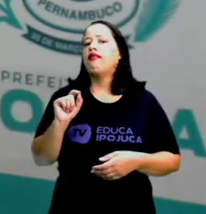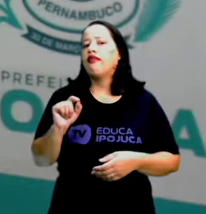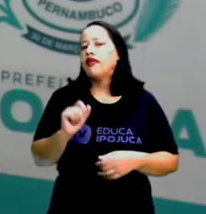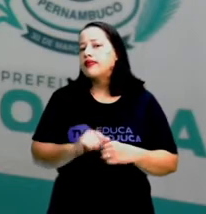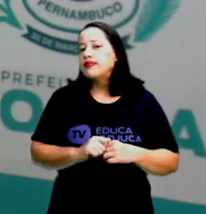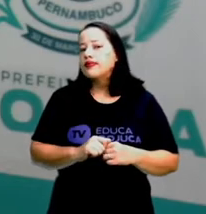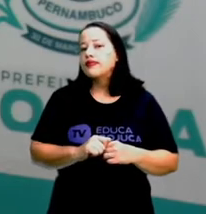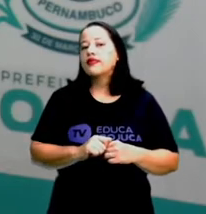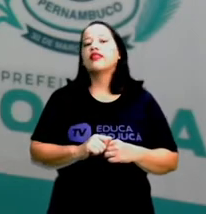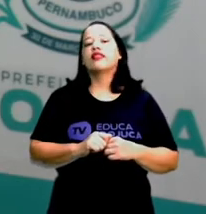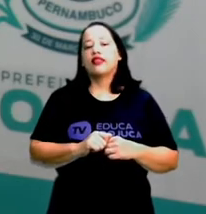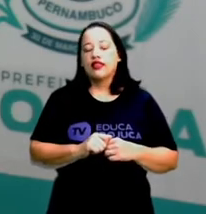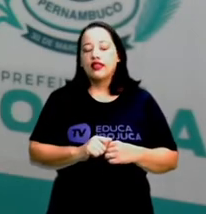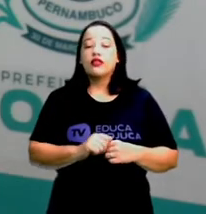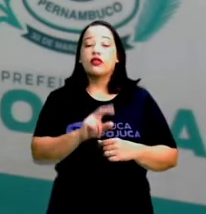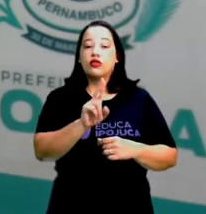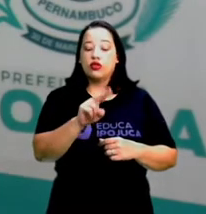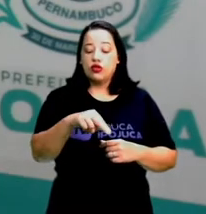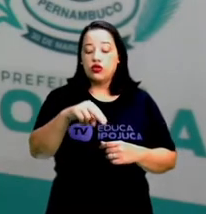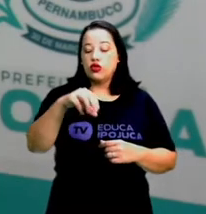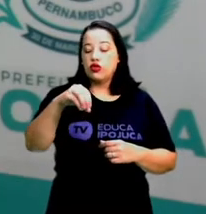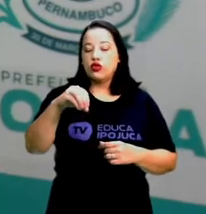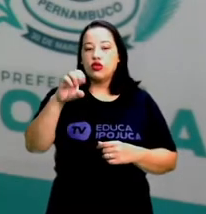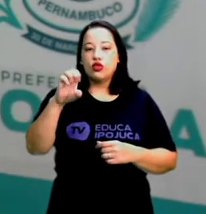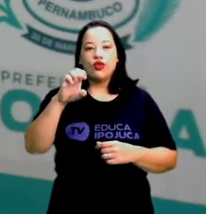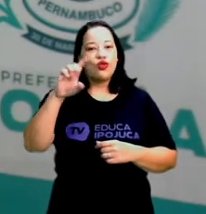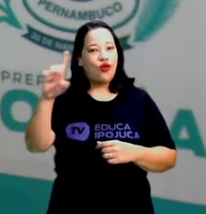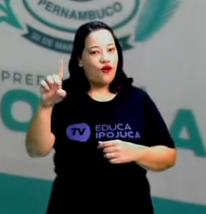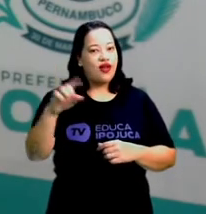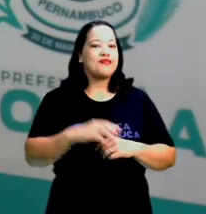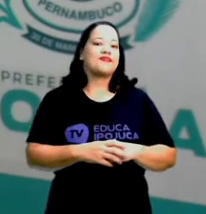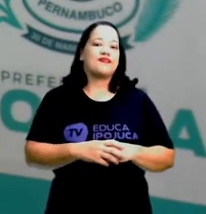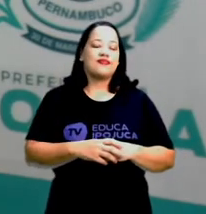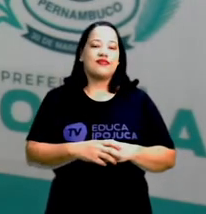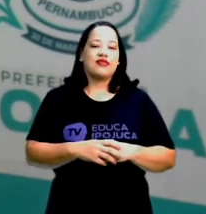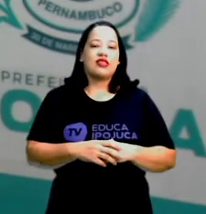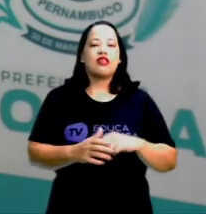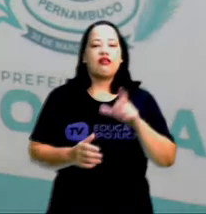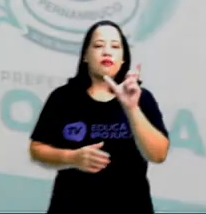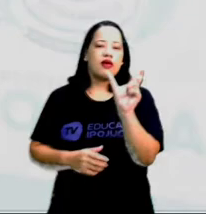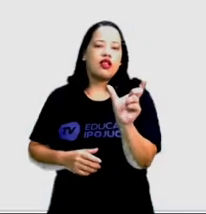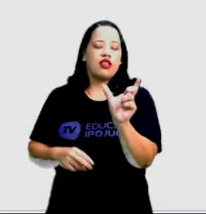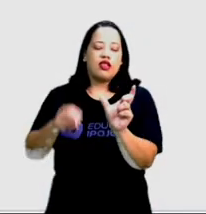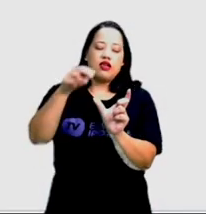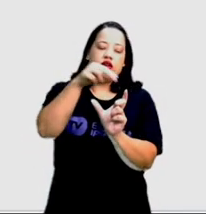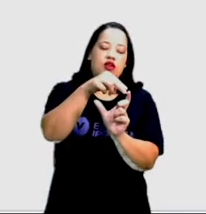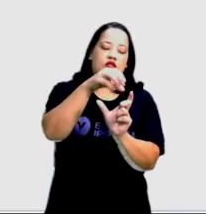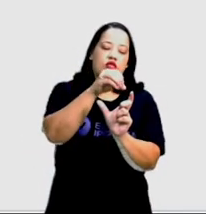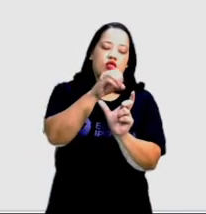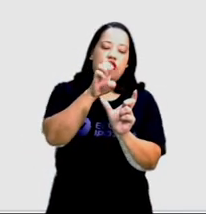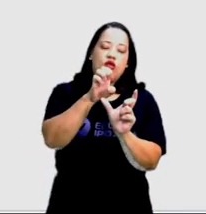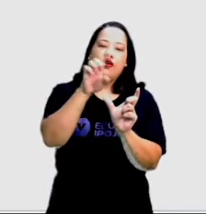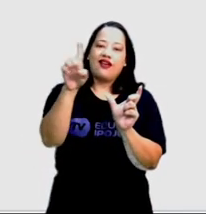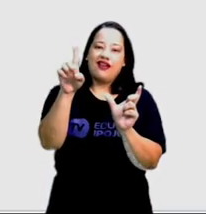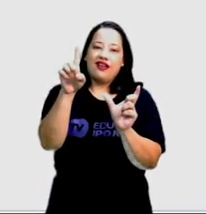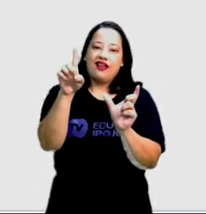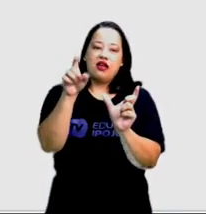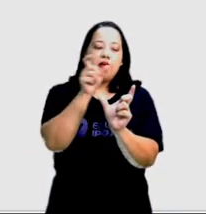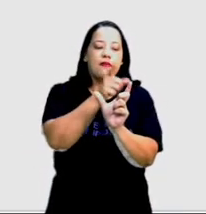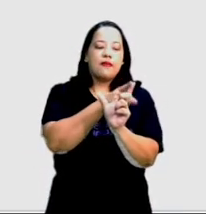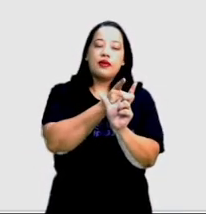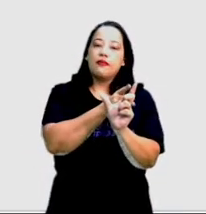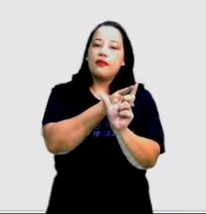quem? Por Noé. Observe aqui essa palavra Noé. Noé começa